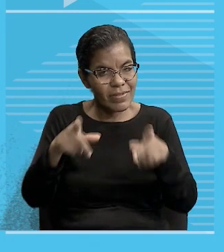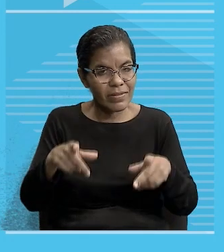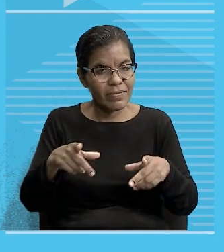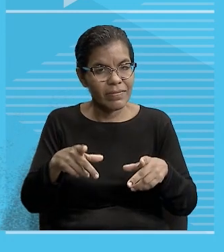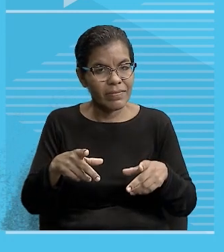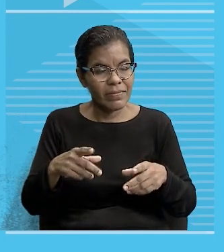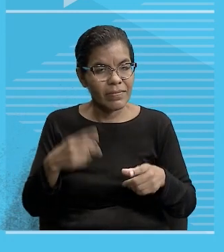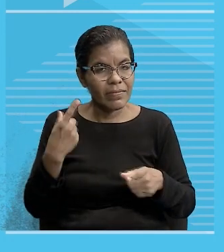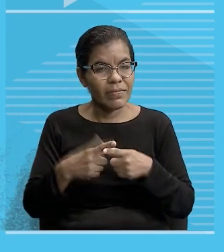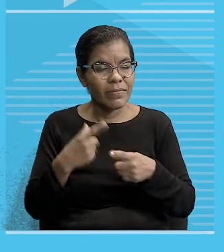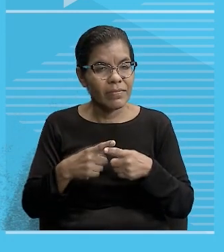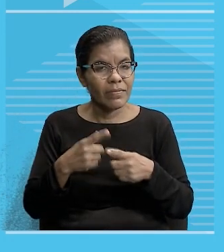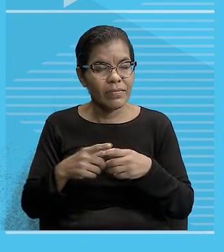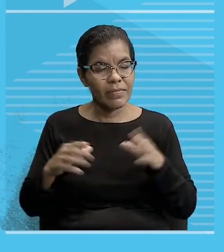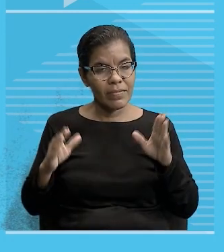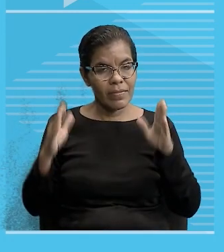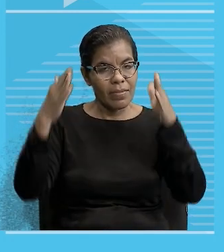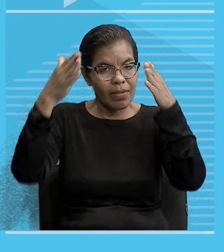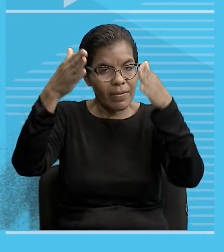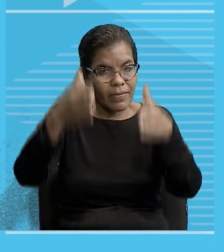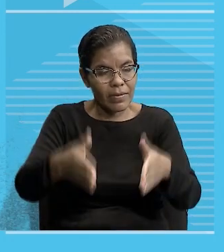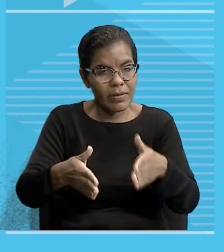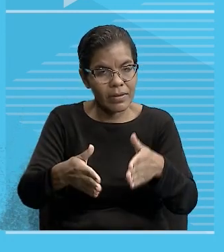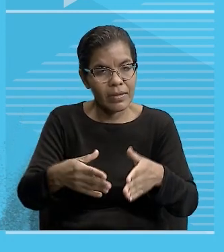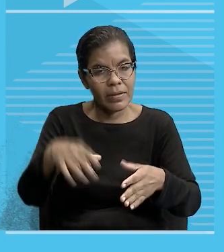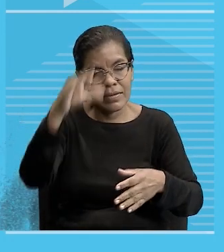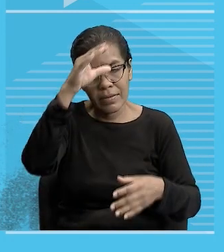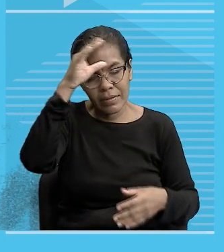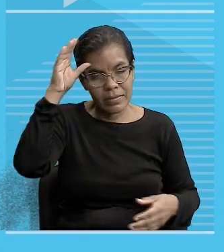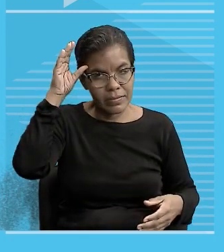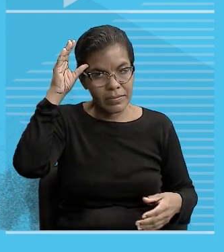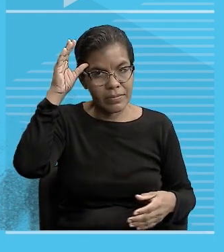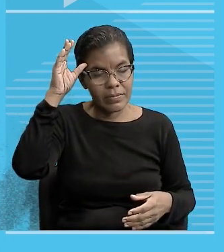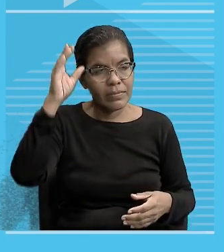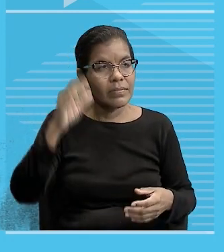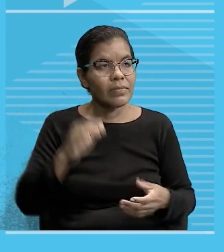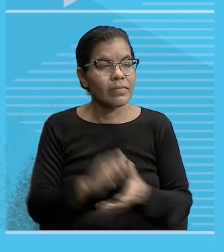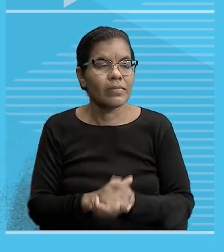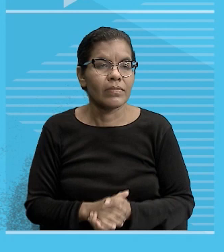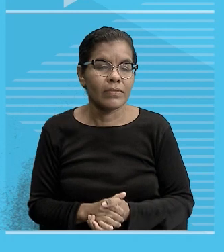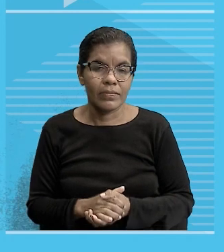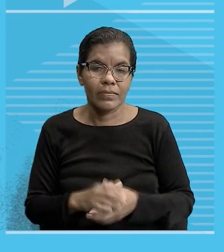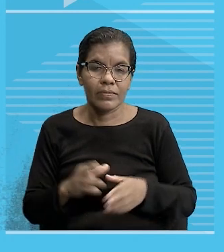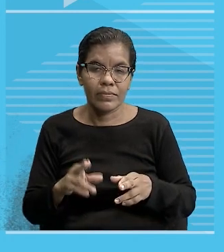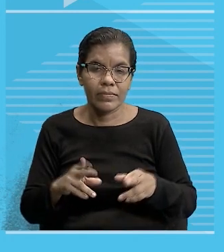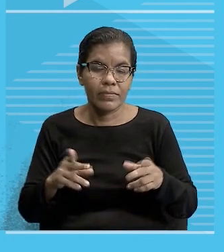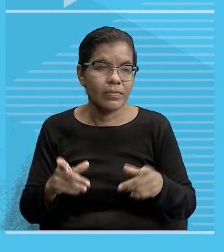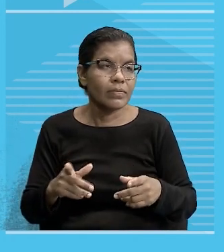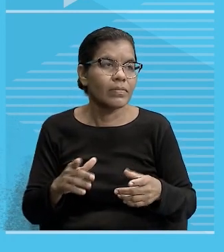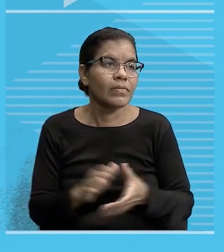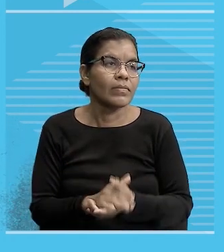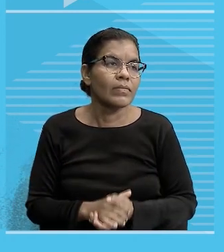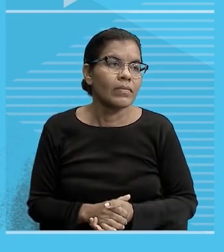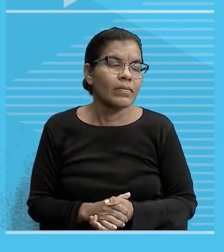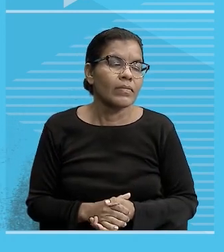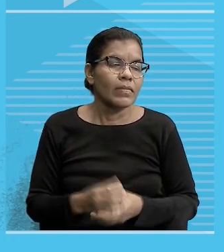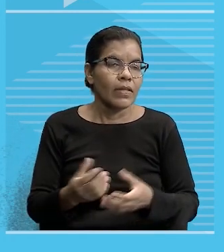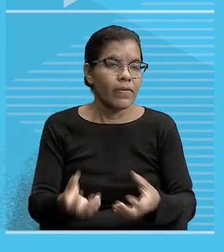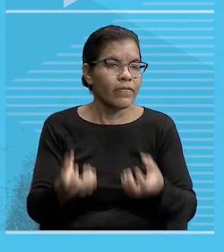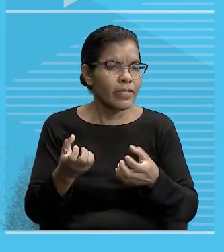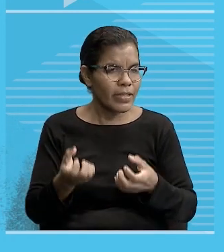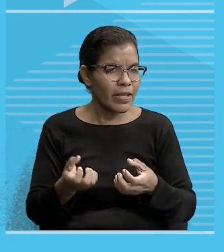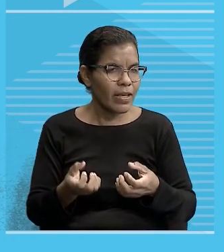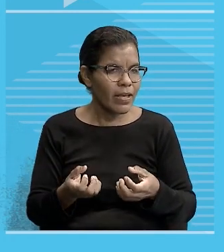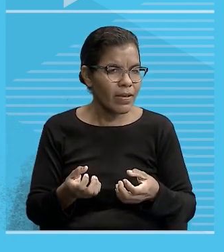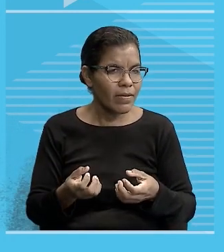porque ele estava focado no consumidor Toyota ou seja diferenciação Ó você quer um carro